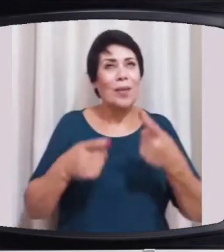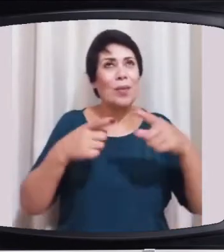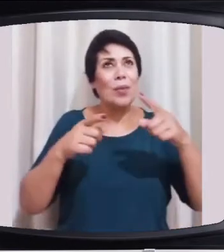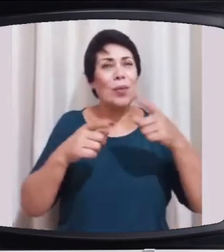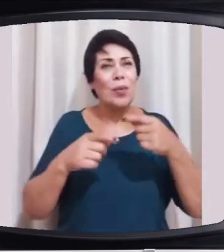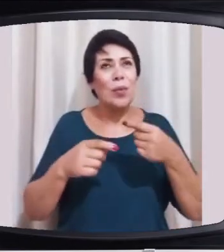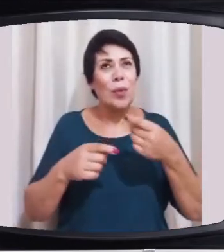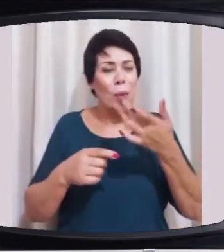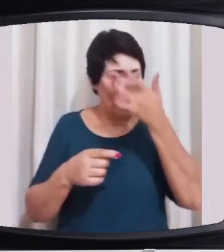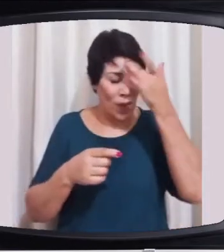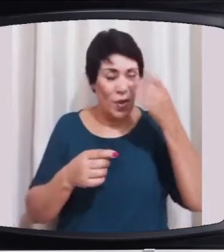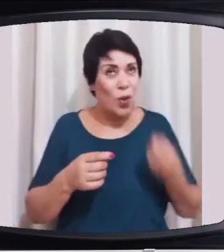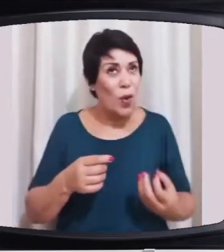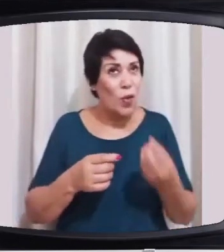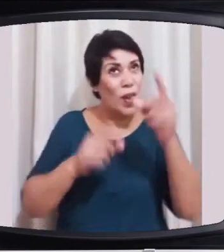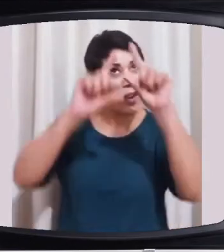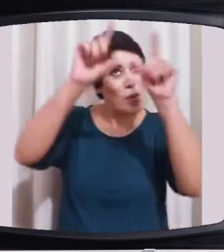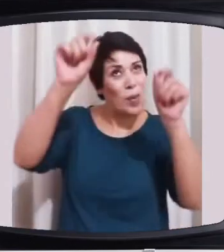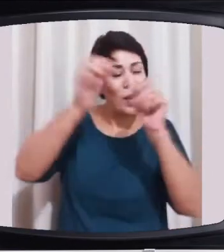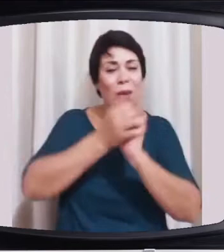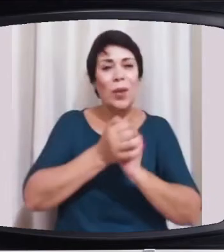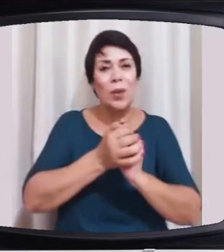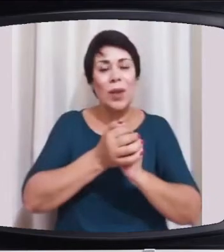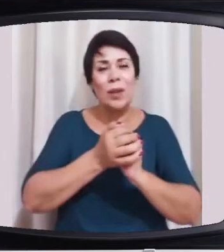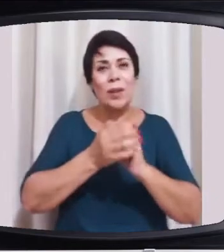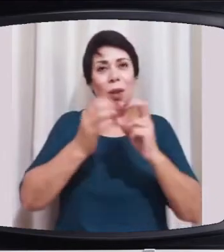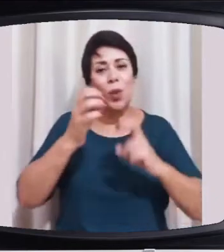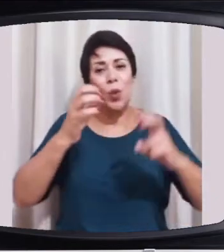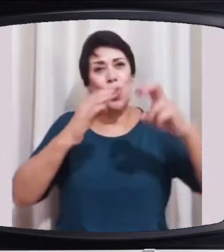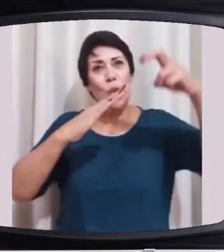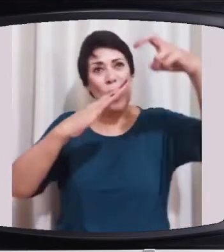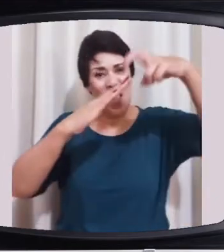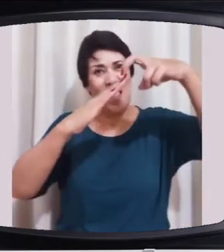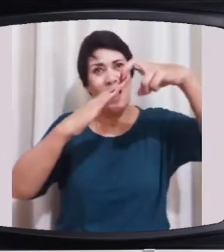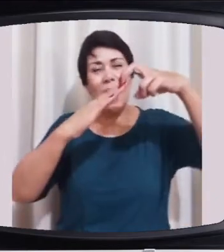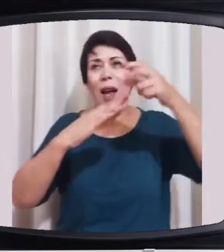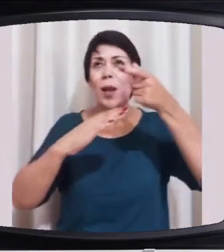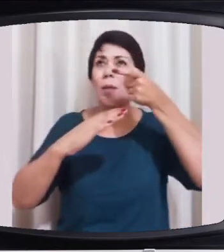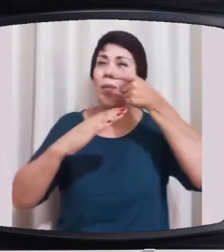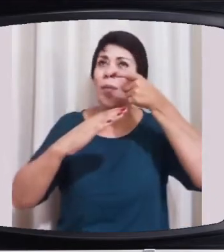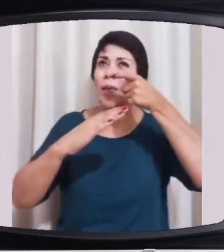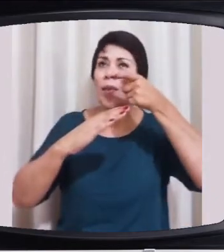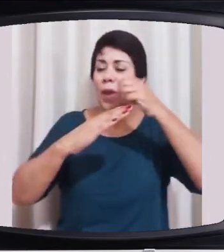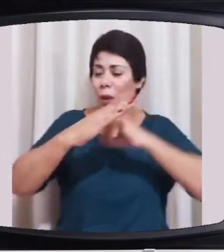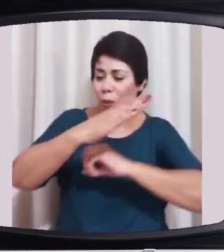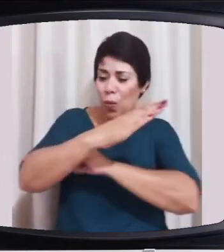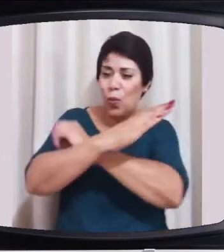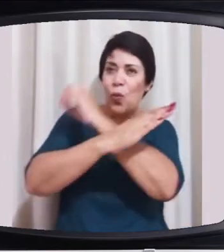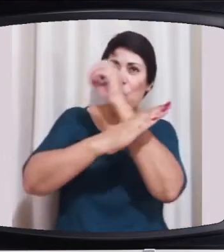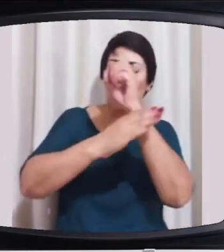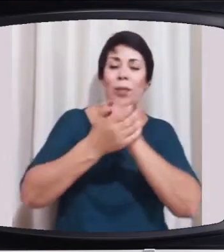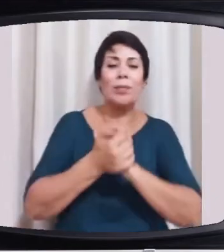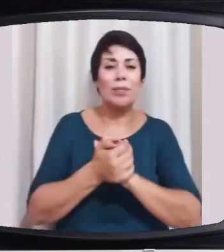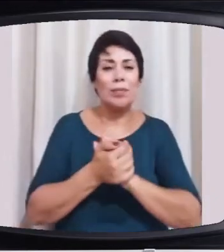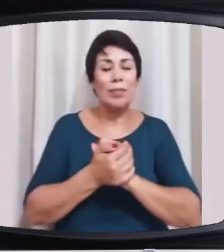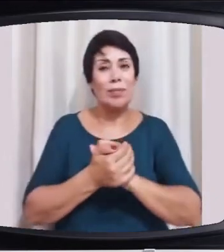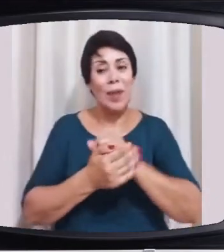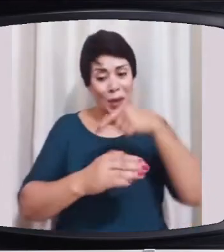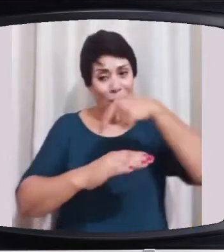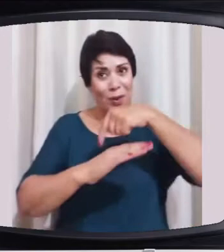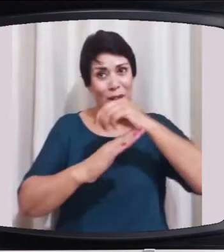lua, subir no telhado para ver o sol nascer também. Essa parte de subir no telhado tem uma coisa